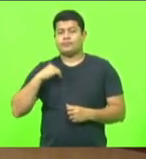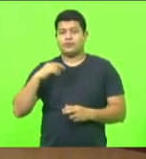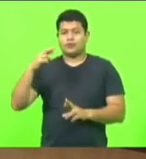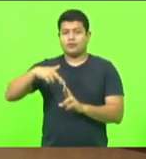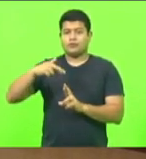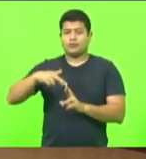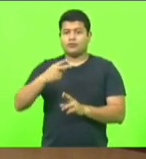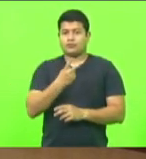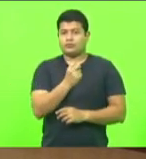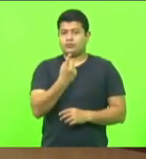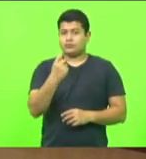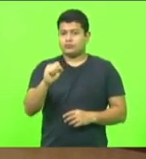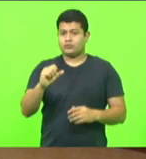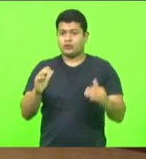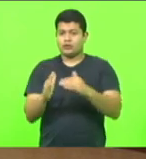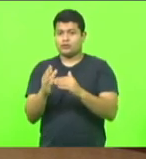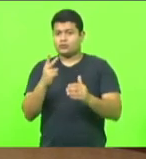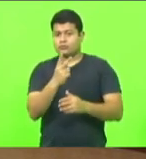chega a